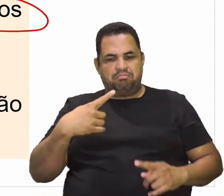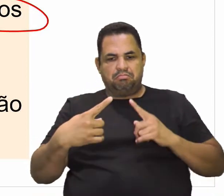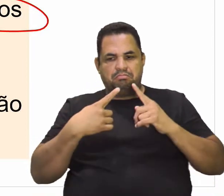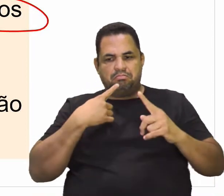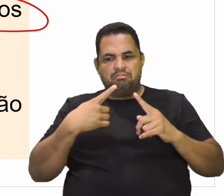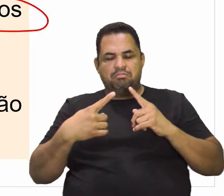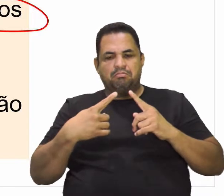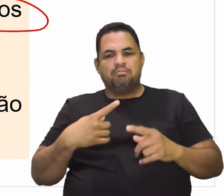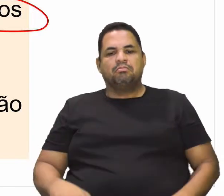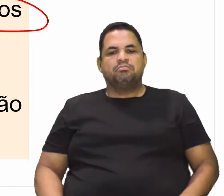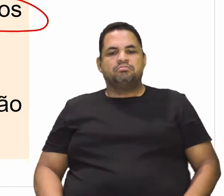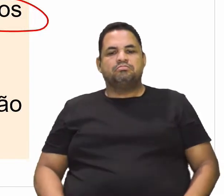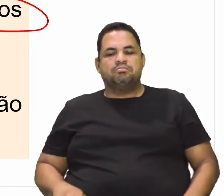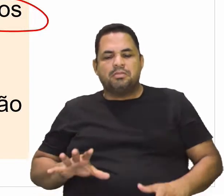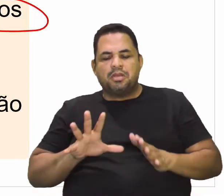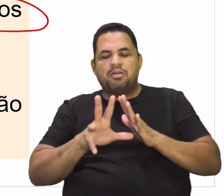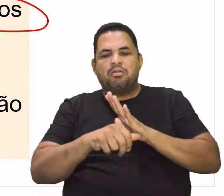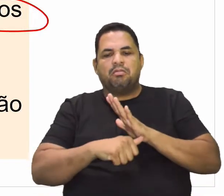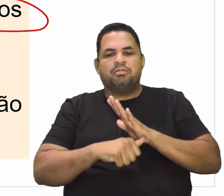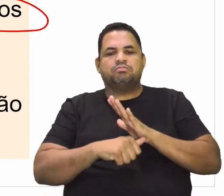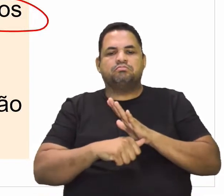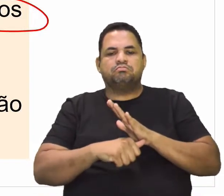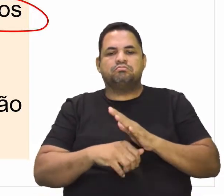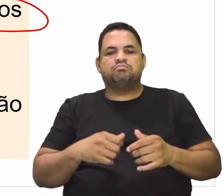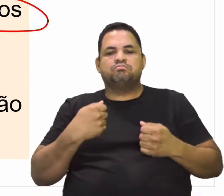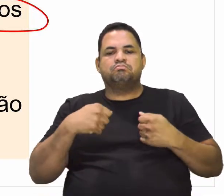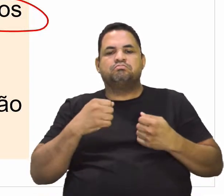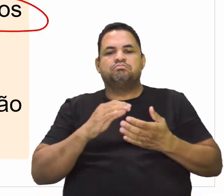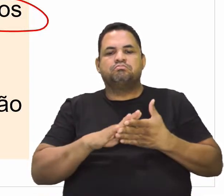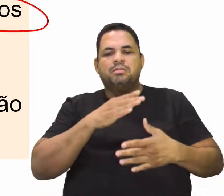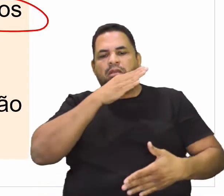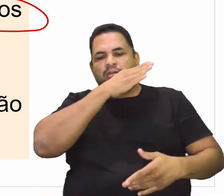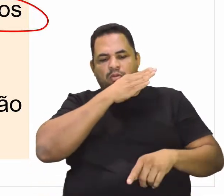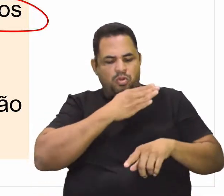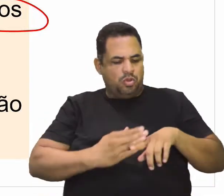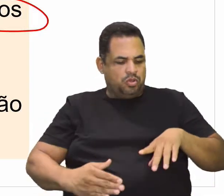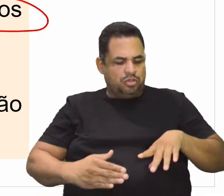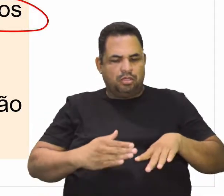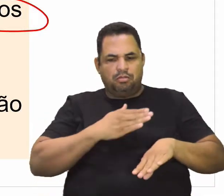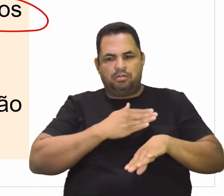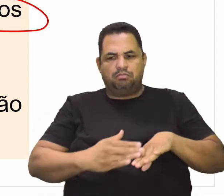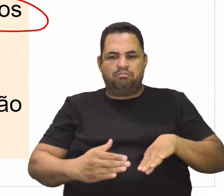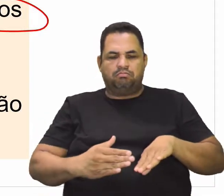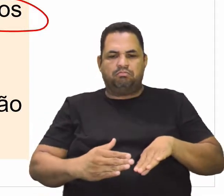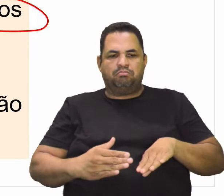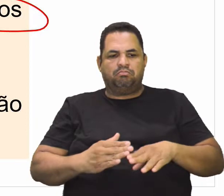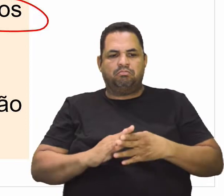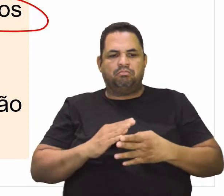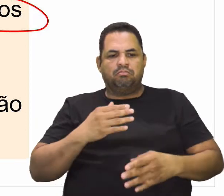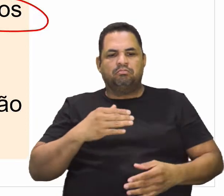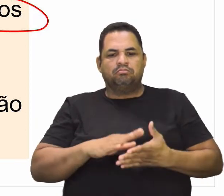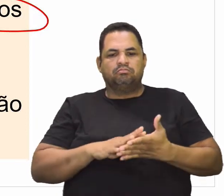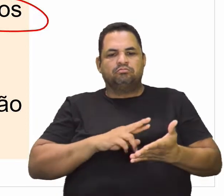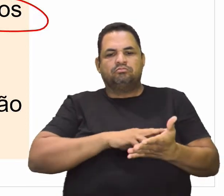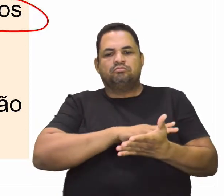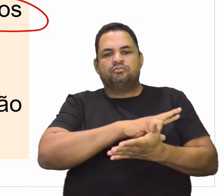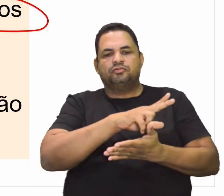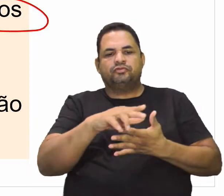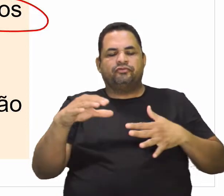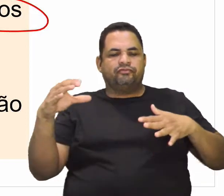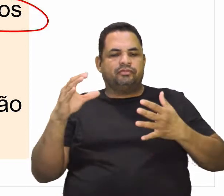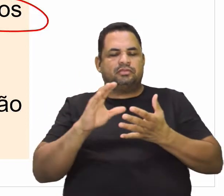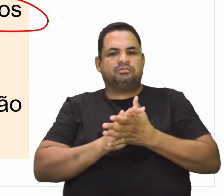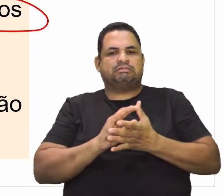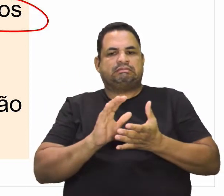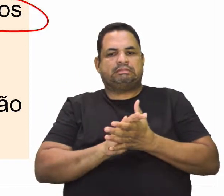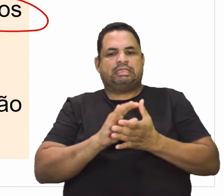O cara for pego roubando, ele pode ter sua mão amputada. A poligamia, ou seja,